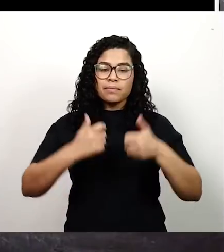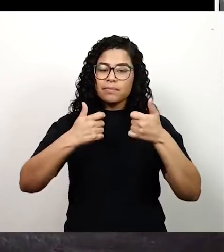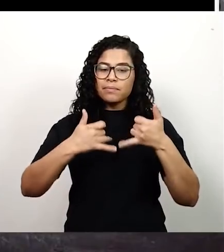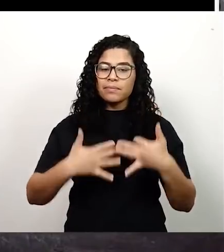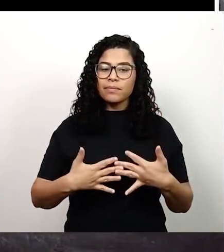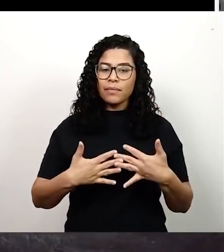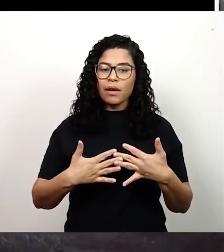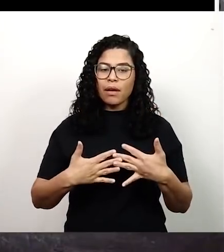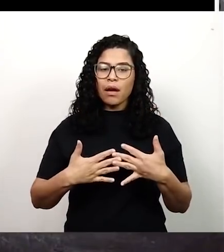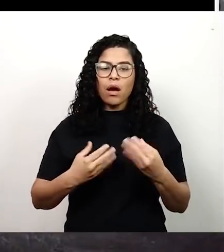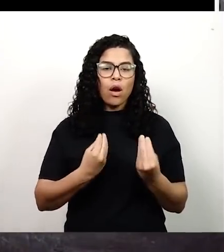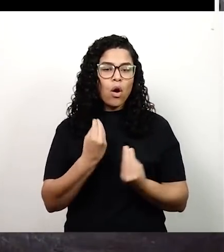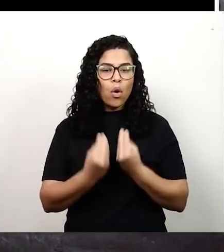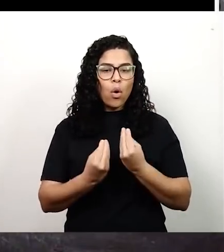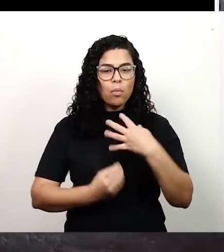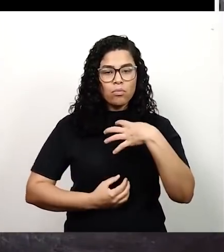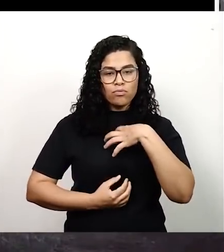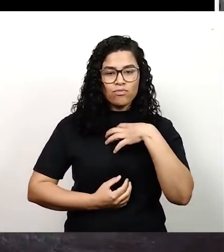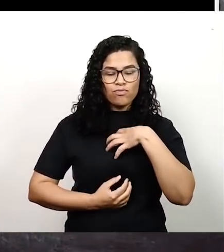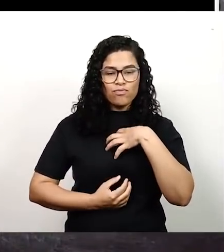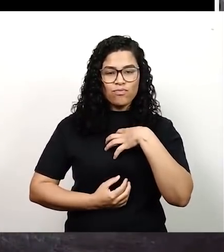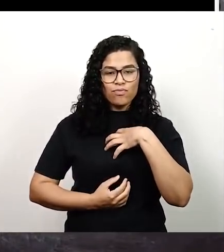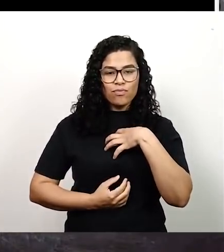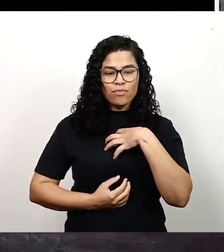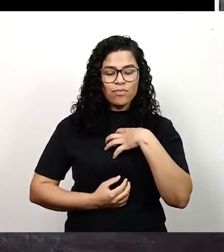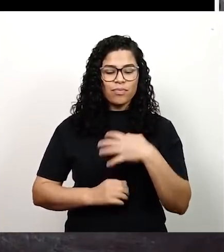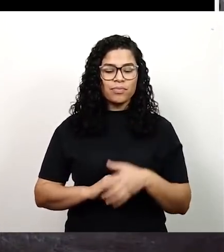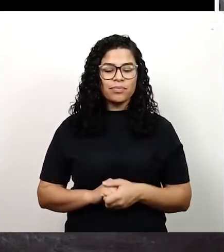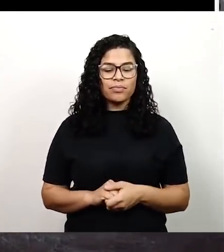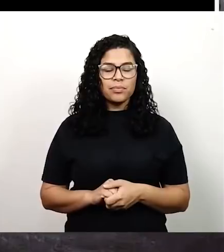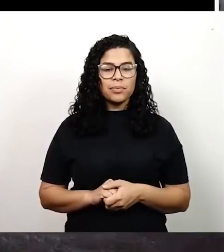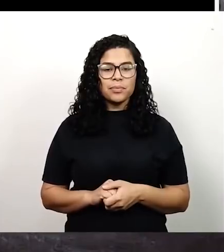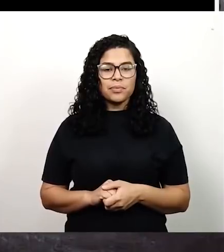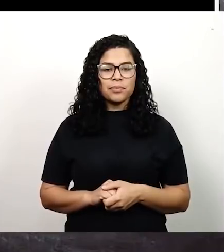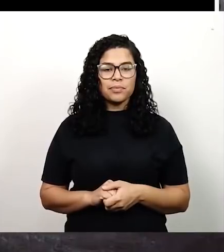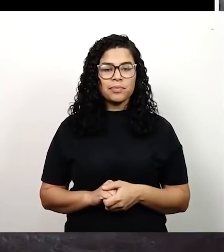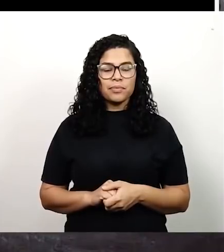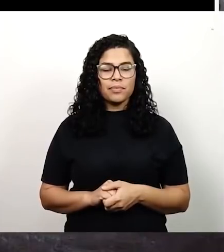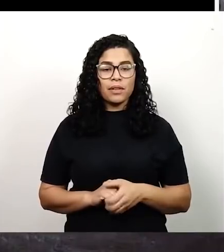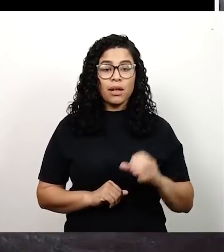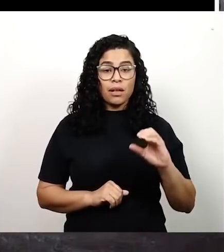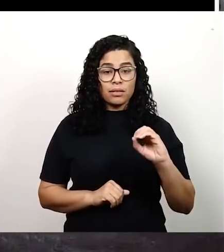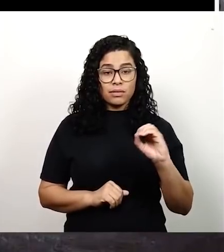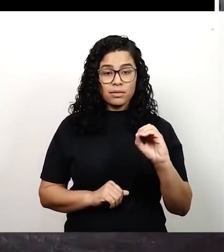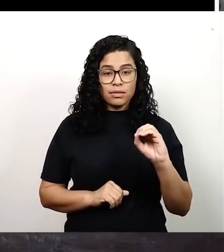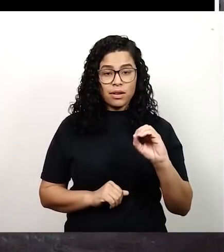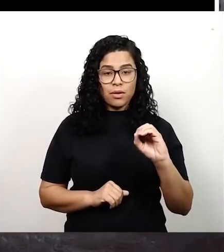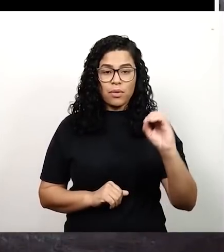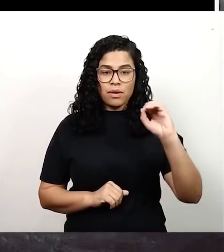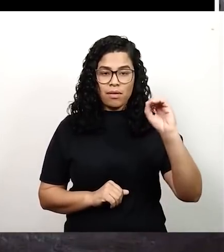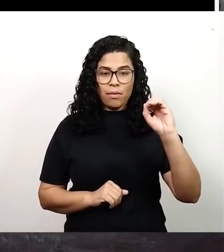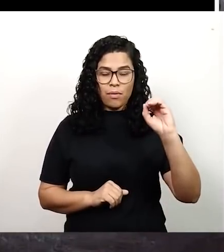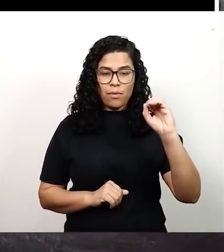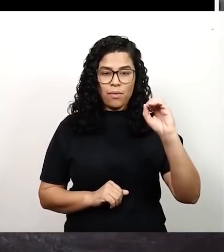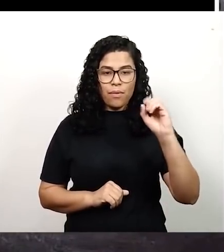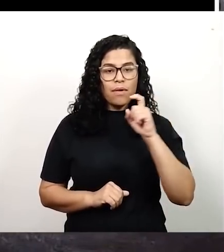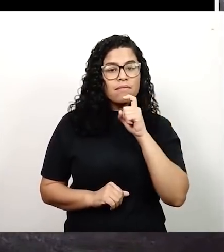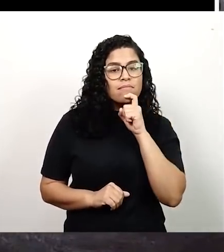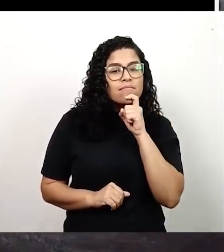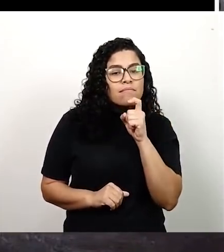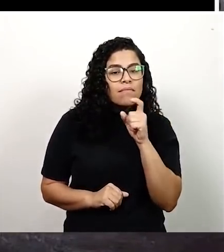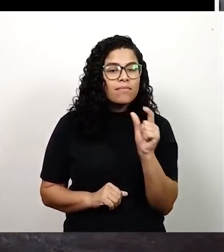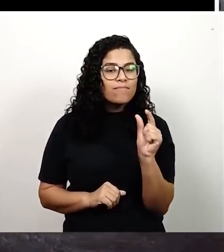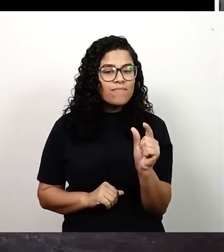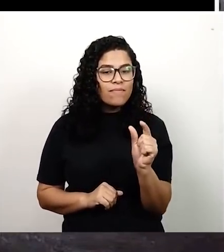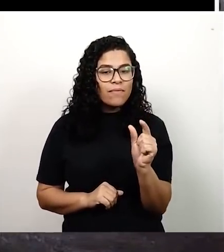estabelecer a escala dele. O momento em que a água vira gelo, ele ia chamar de 0 grau. E depois, o momento em que a